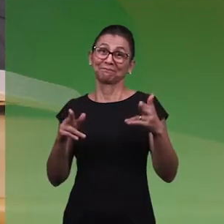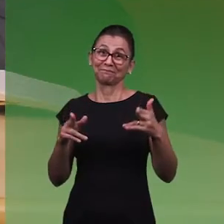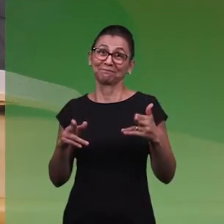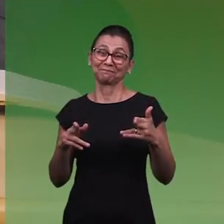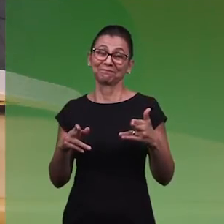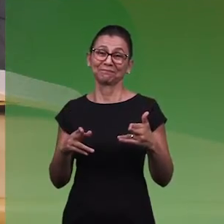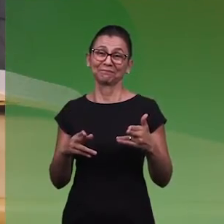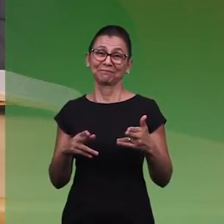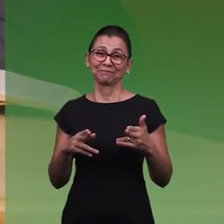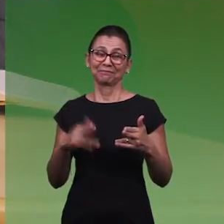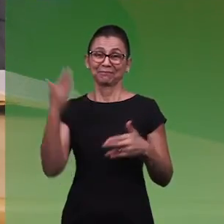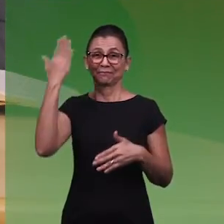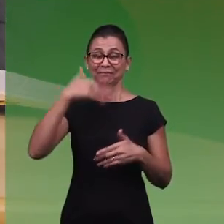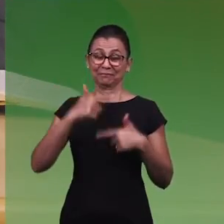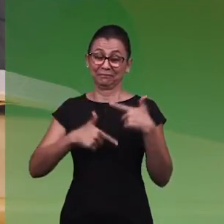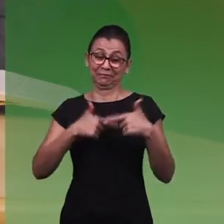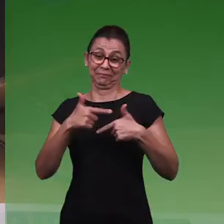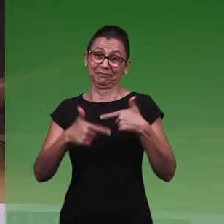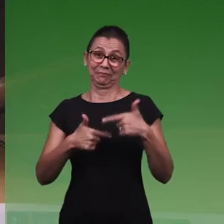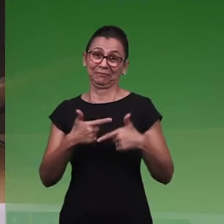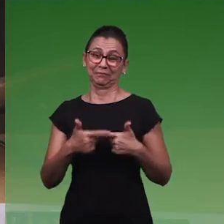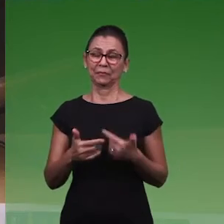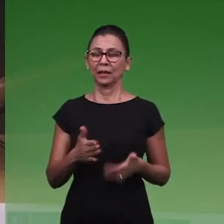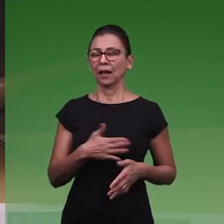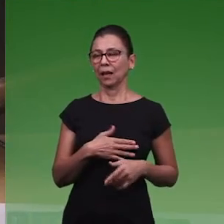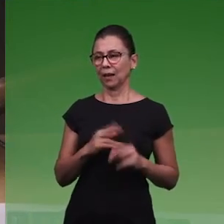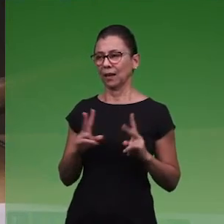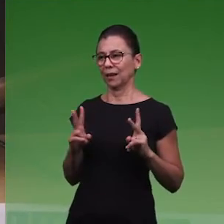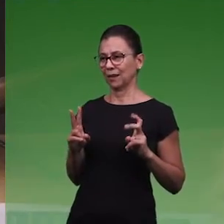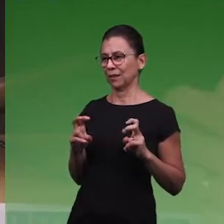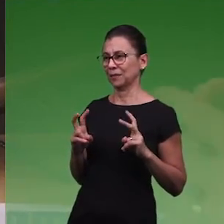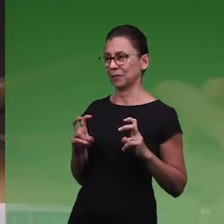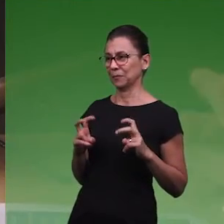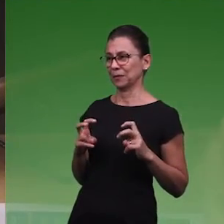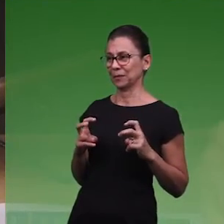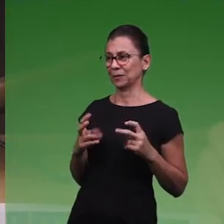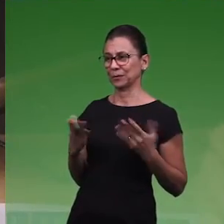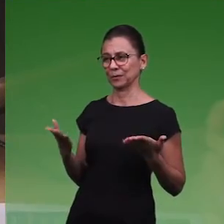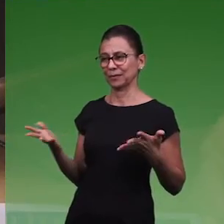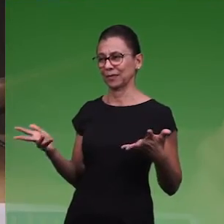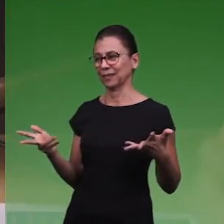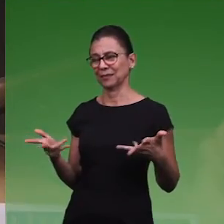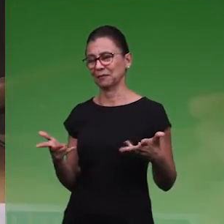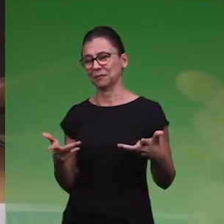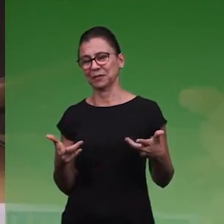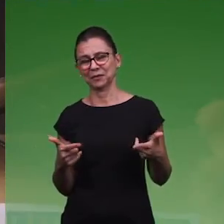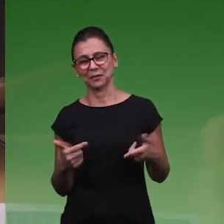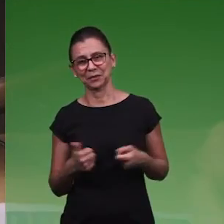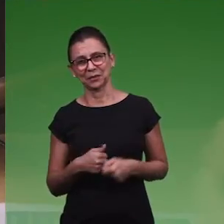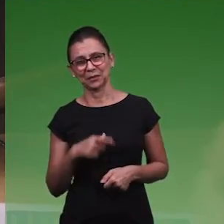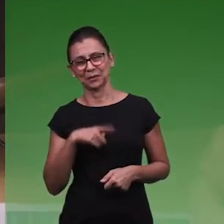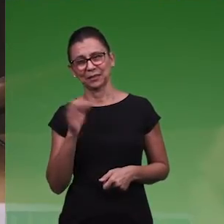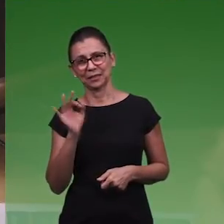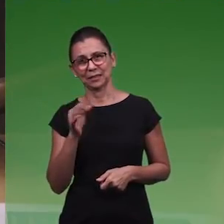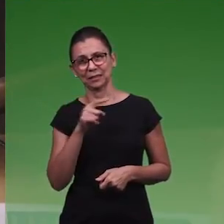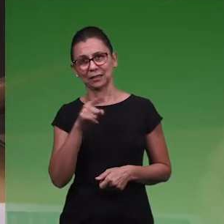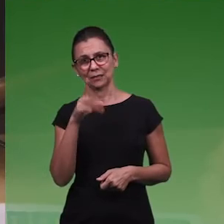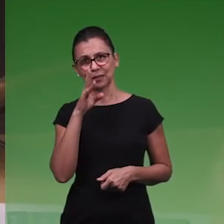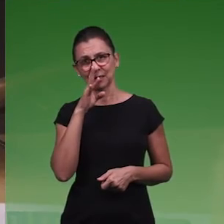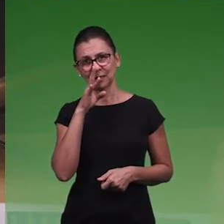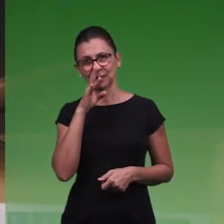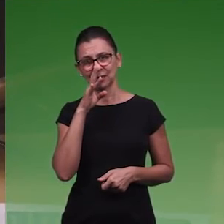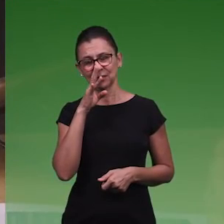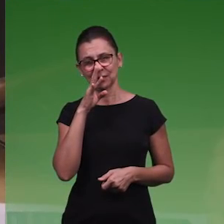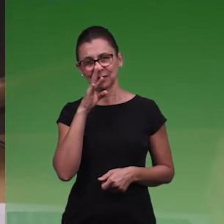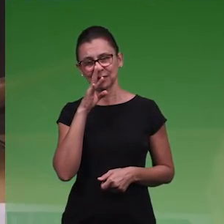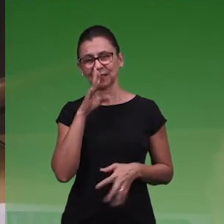É um assunto que nos envolve e para nós é maravilhoso. E eu tenho certeza que para você que está nos